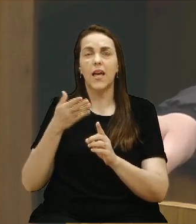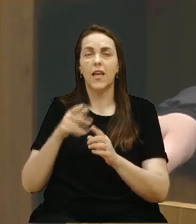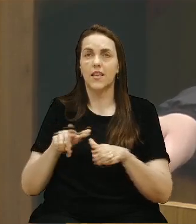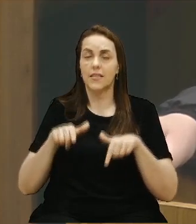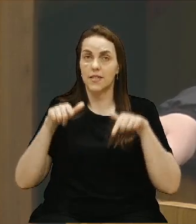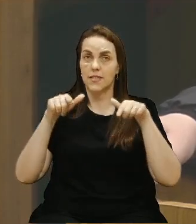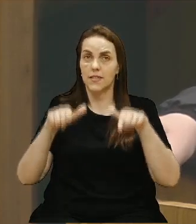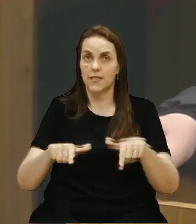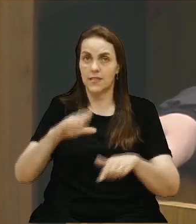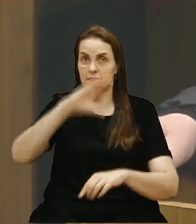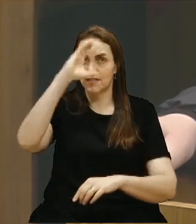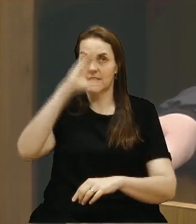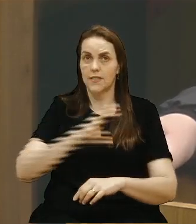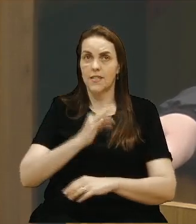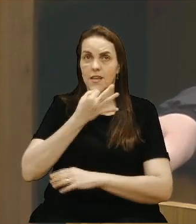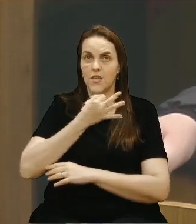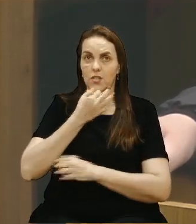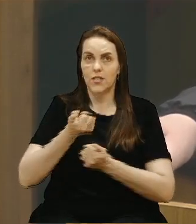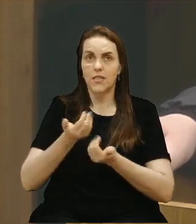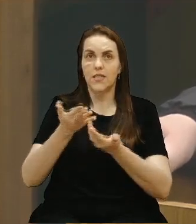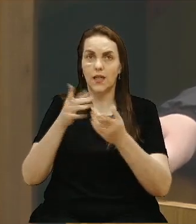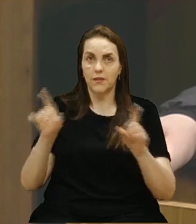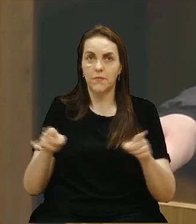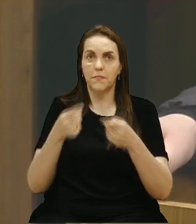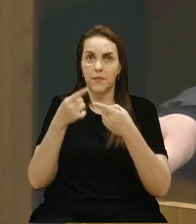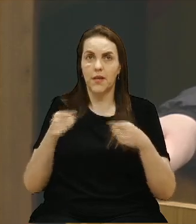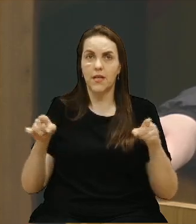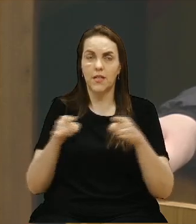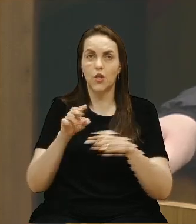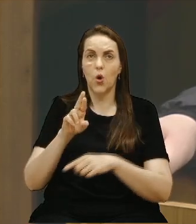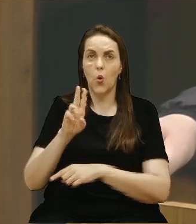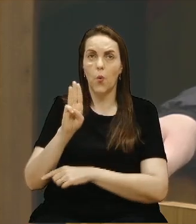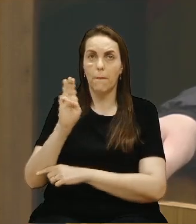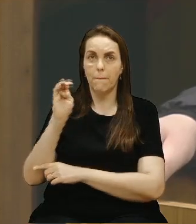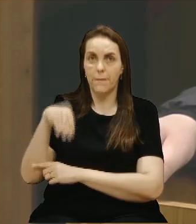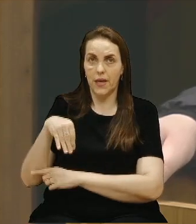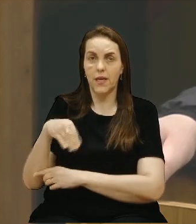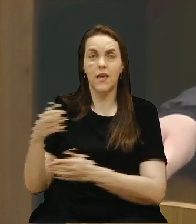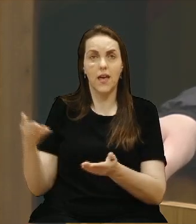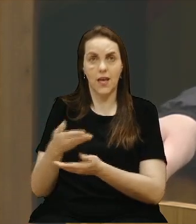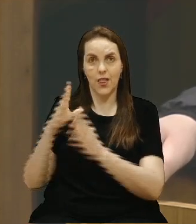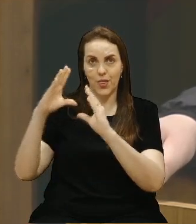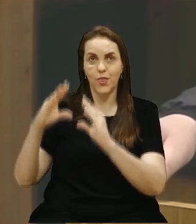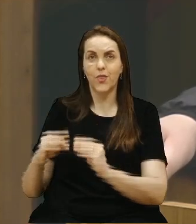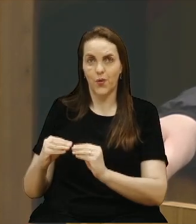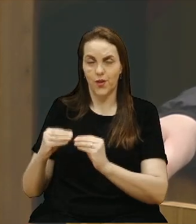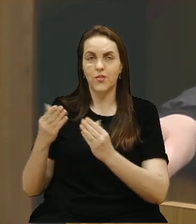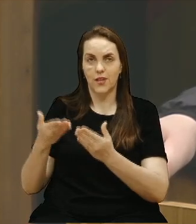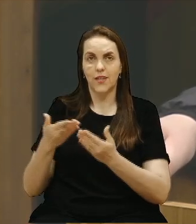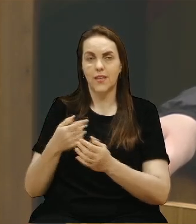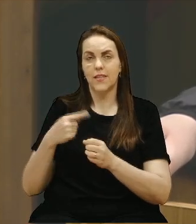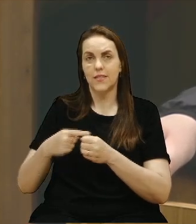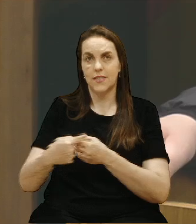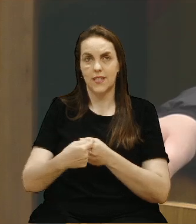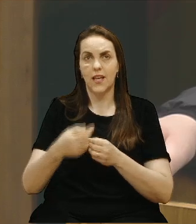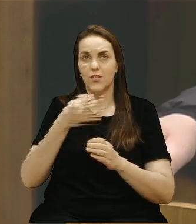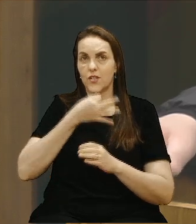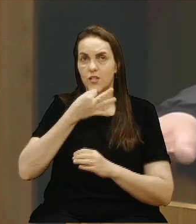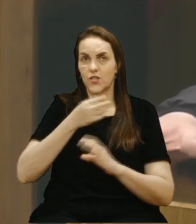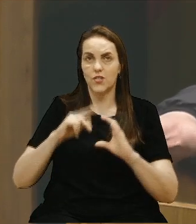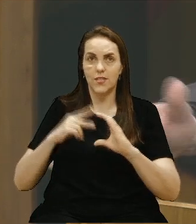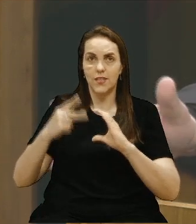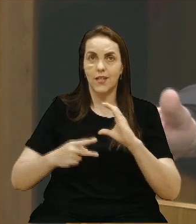será entregue ao maestro Rubem Lundrig nessa noite aqui na nossa cidade por meio desta Câmara de Vereadores. A gente está muito